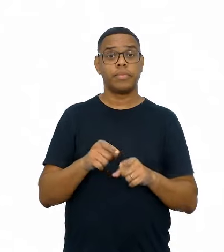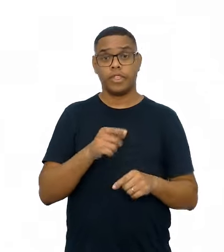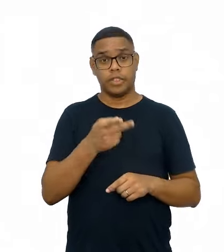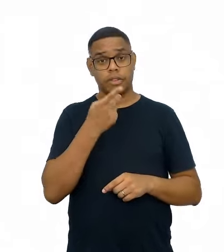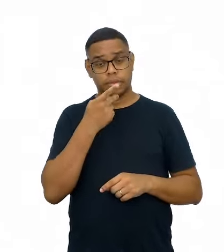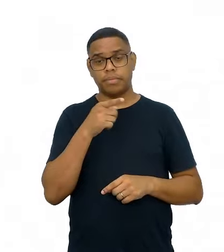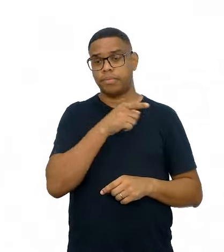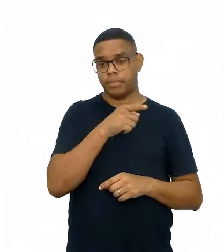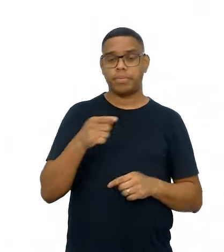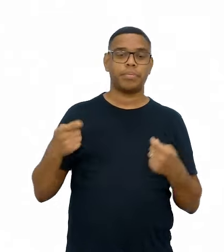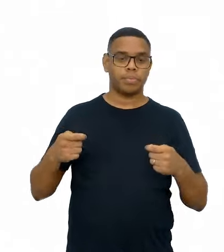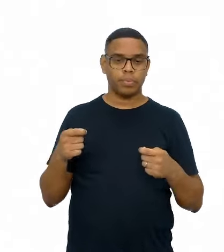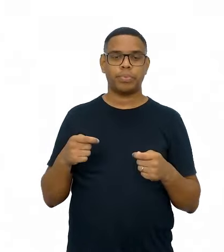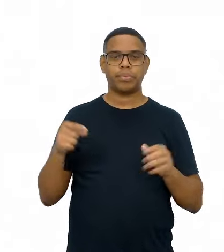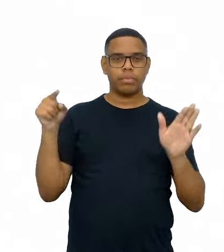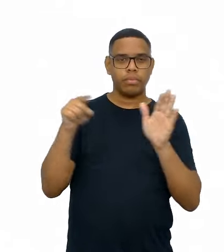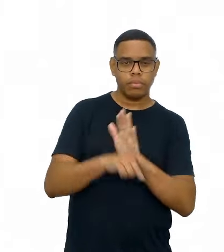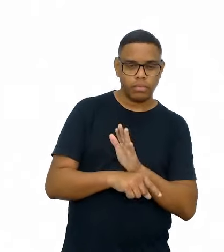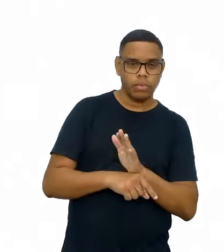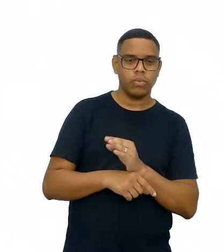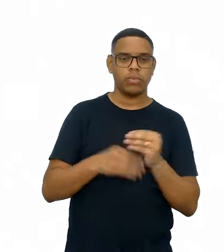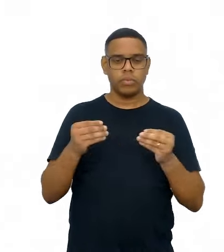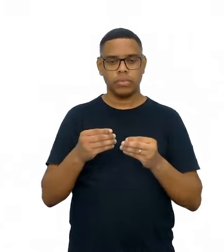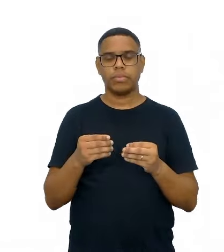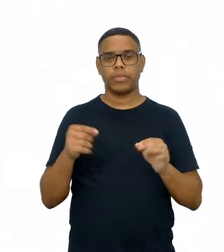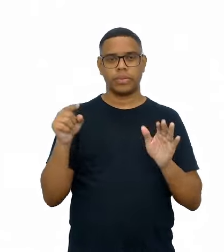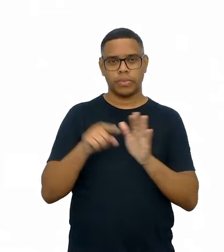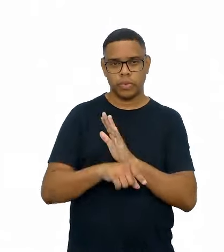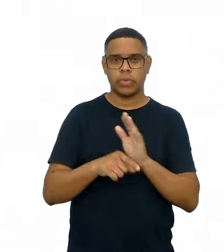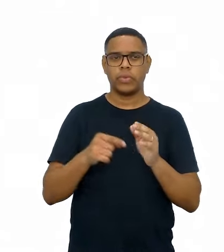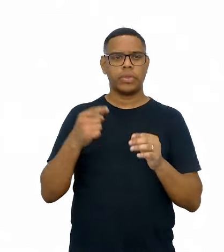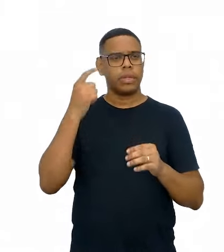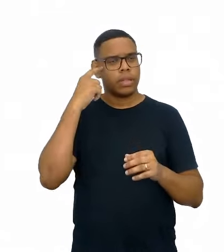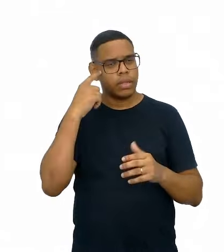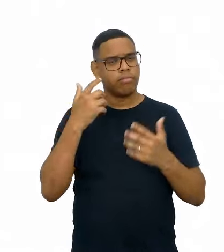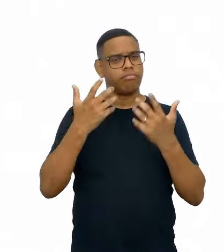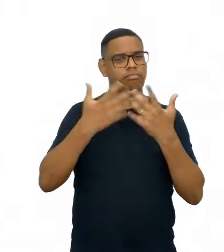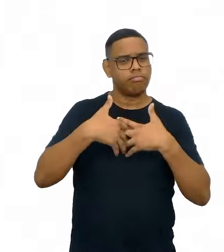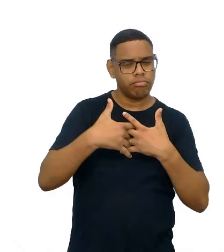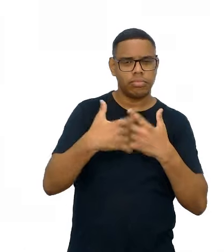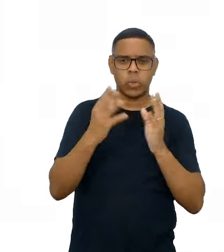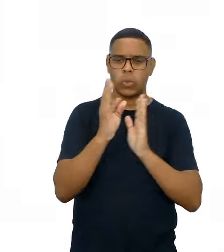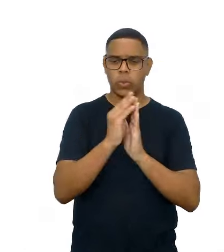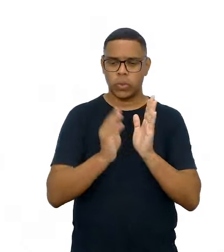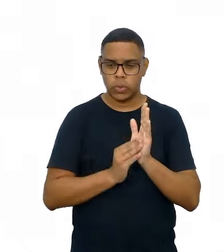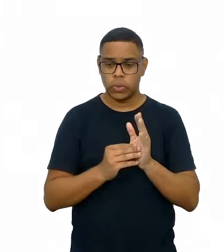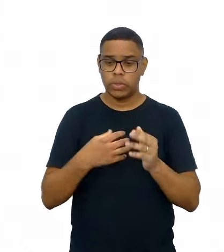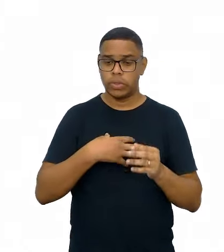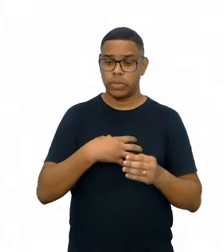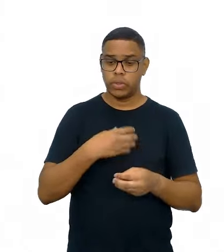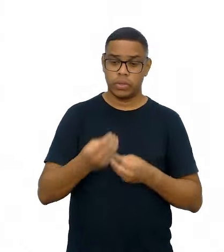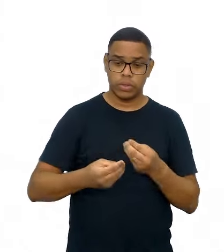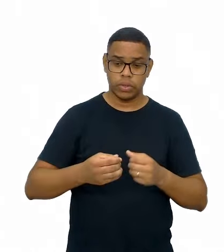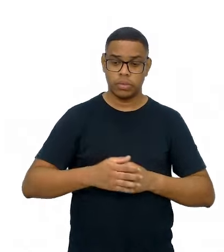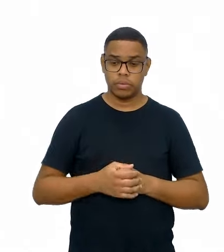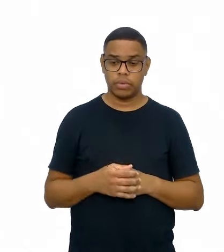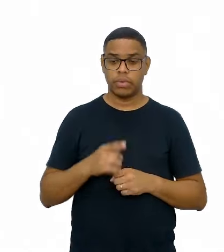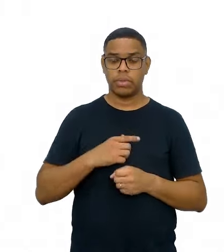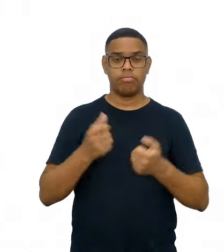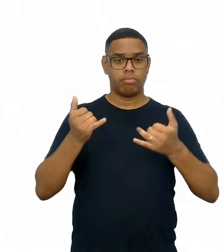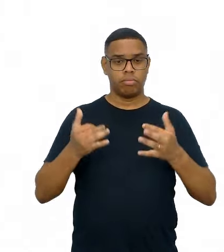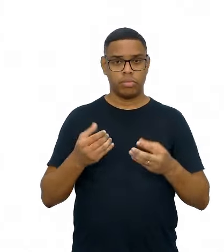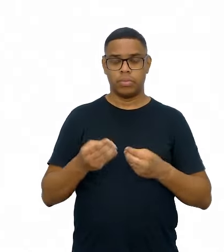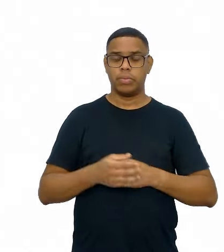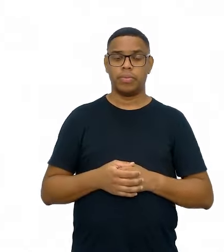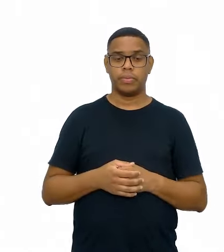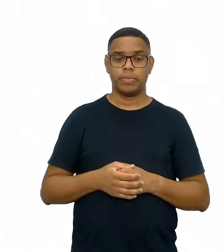conteúdo e a forma do que está sendo ditado. A revisão do que foi escrito é o objetivo da atividade